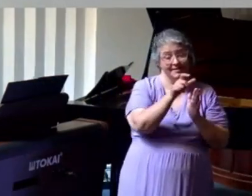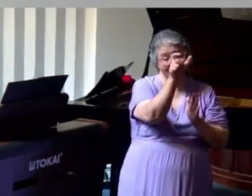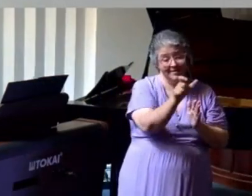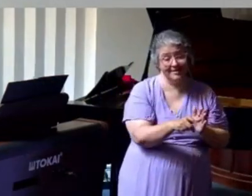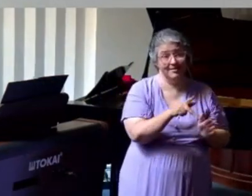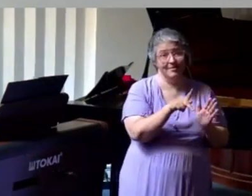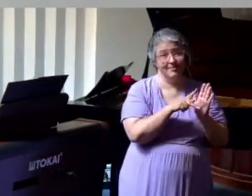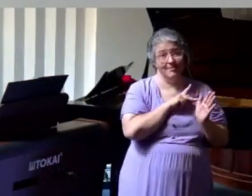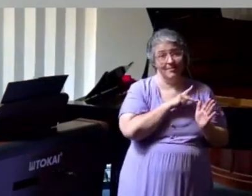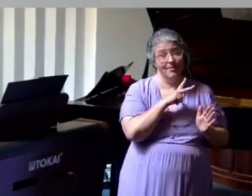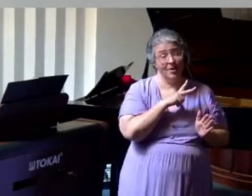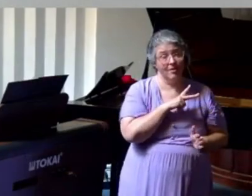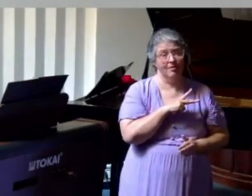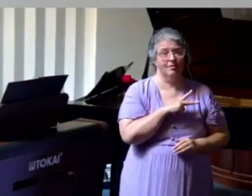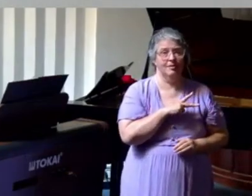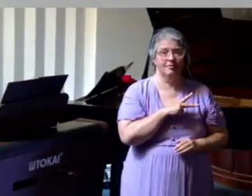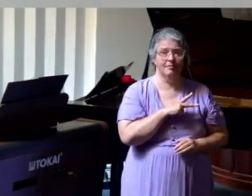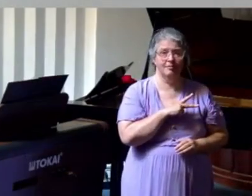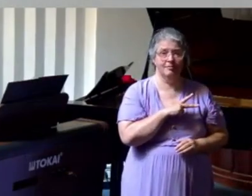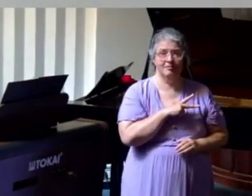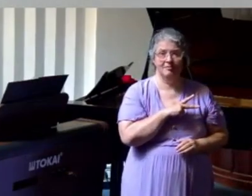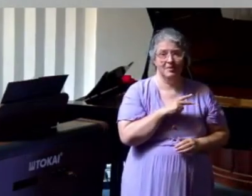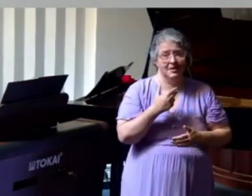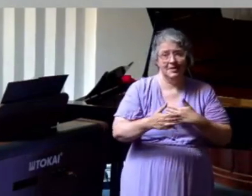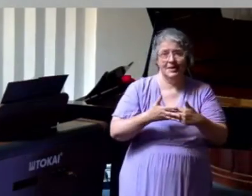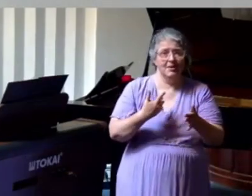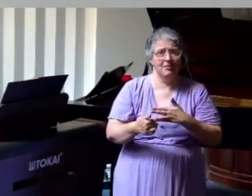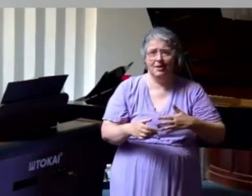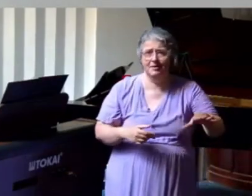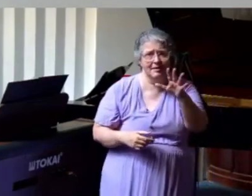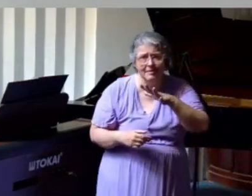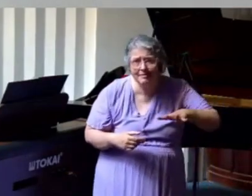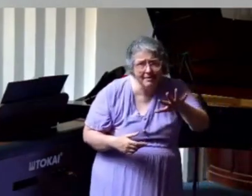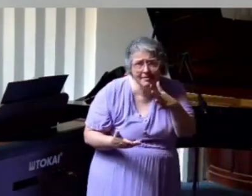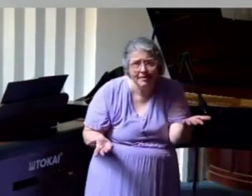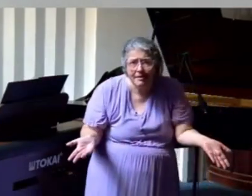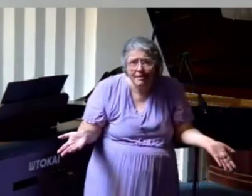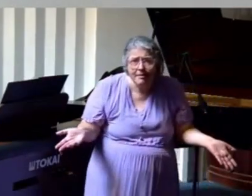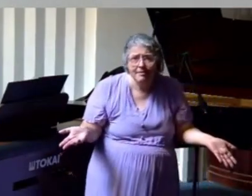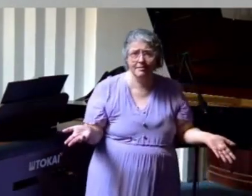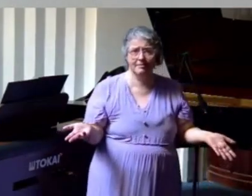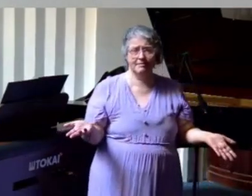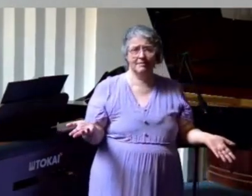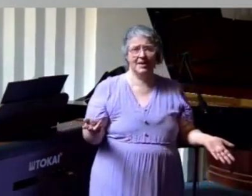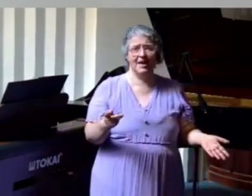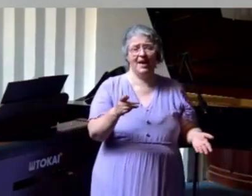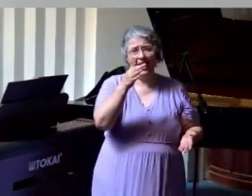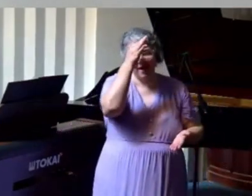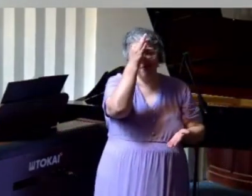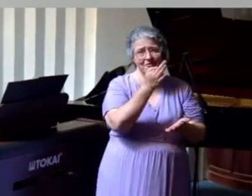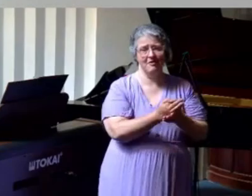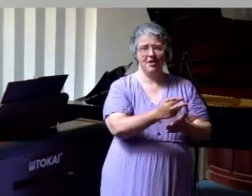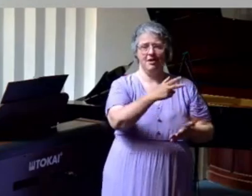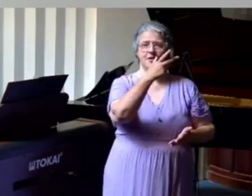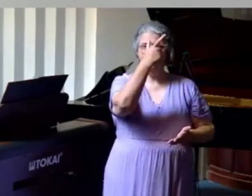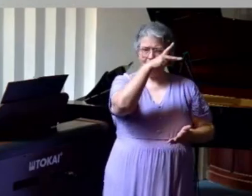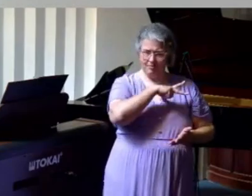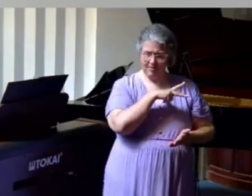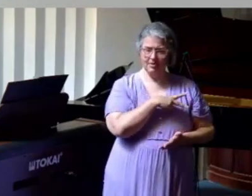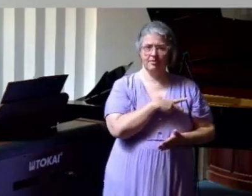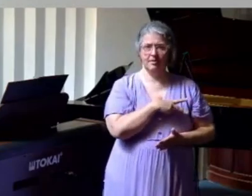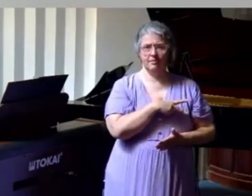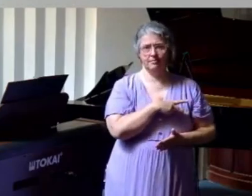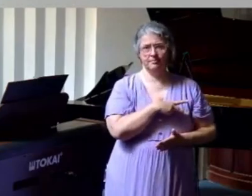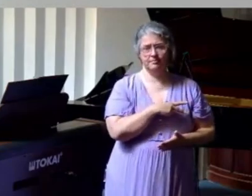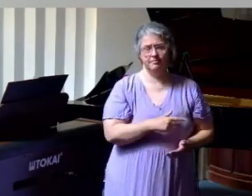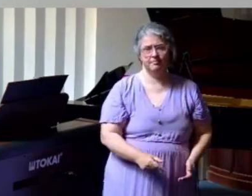firmes, independente das circunstâncias. A fé é pessoal. O que isso pode